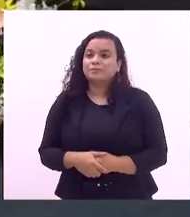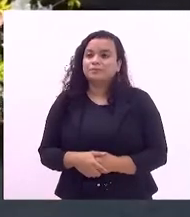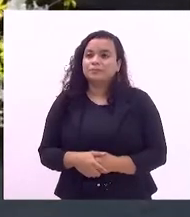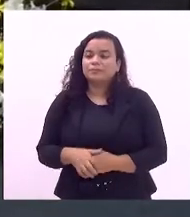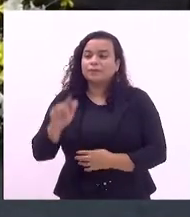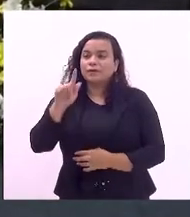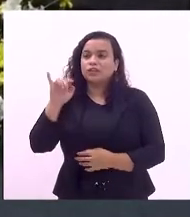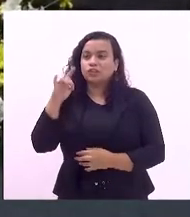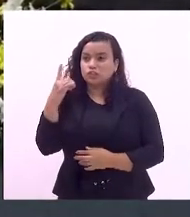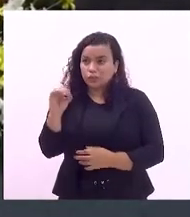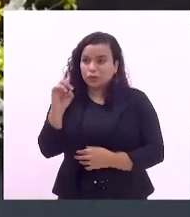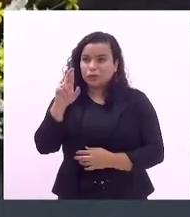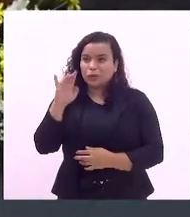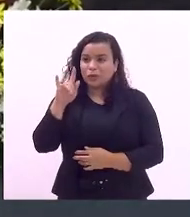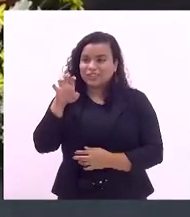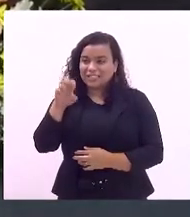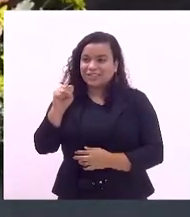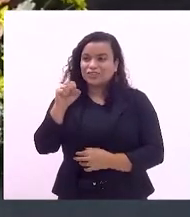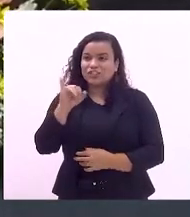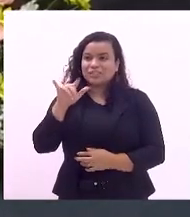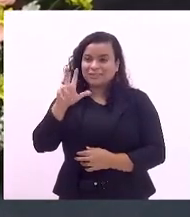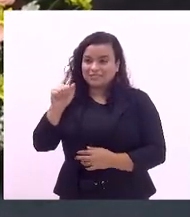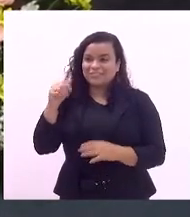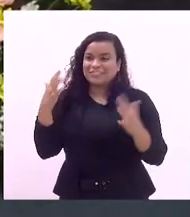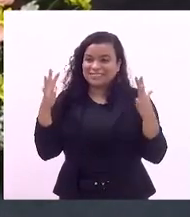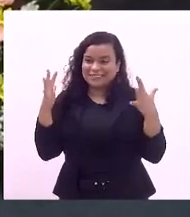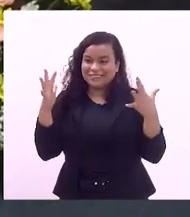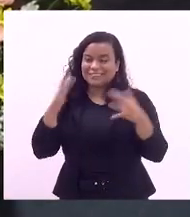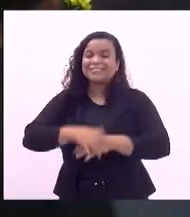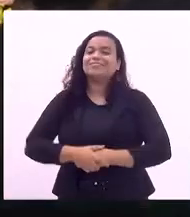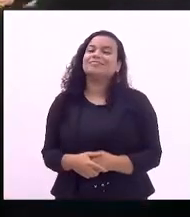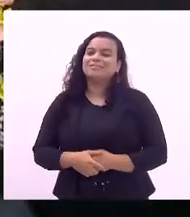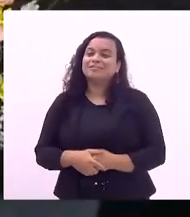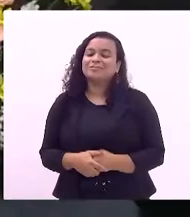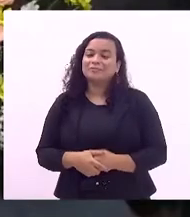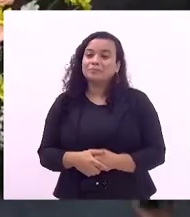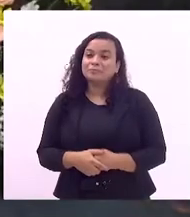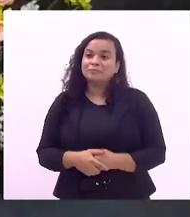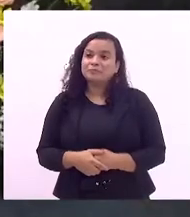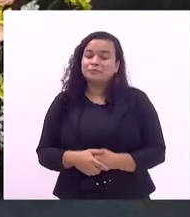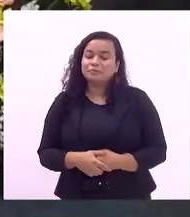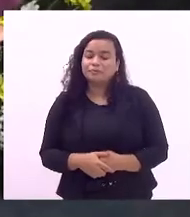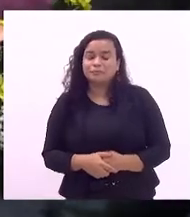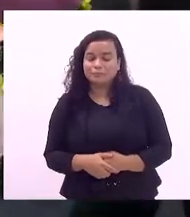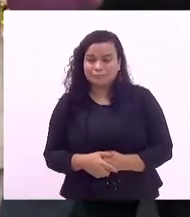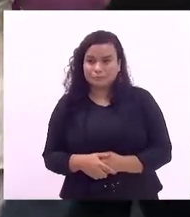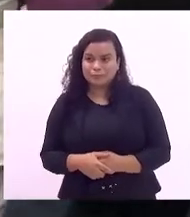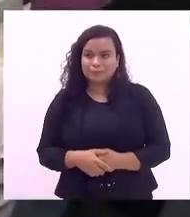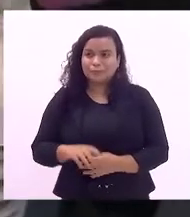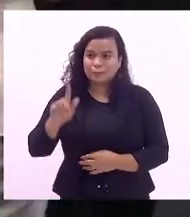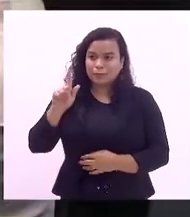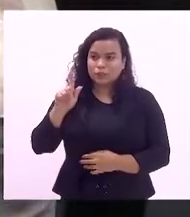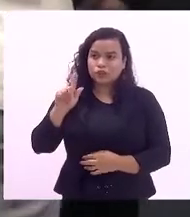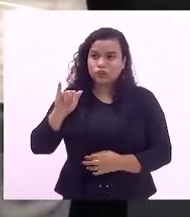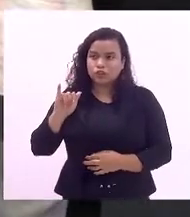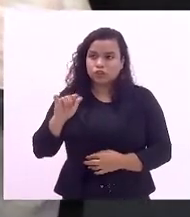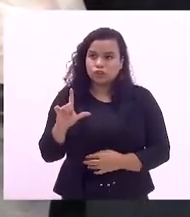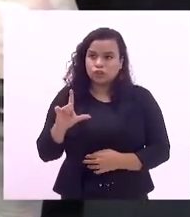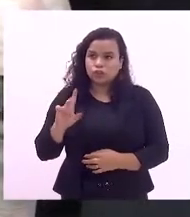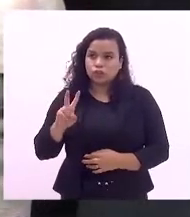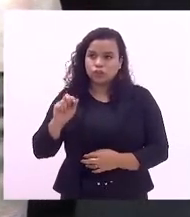Oi Gildo Rodrigues da Silva o Gilvan